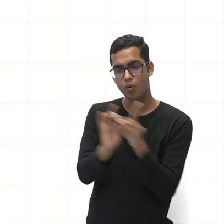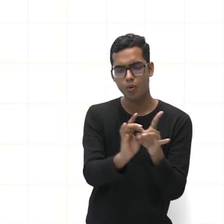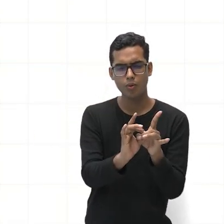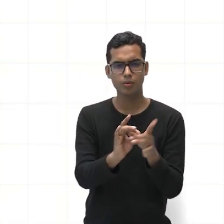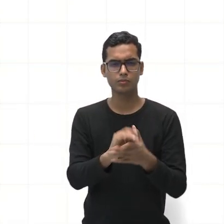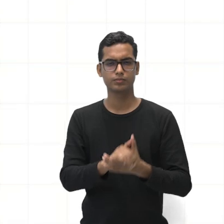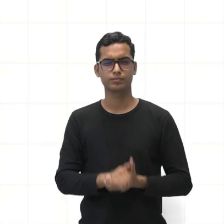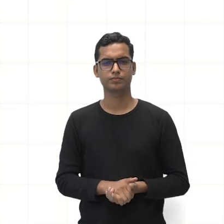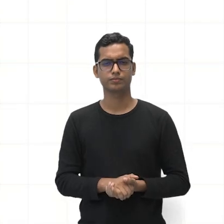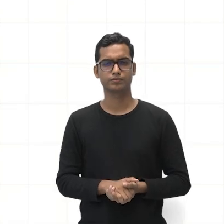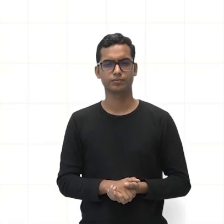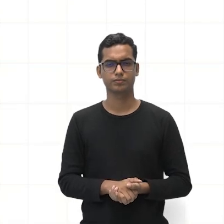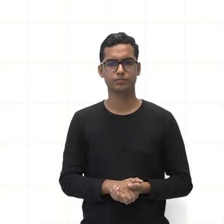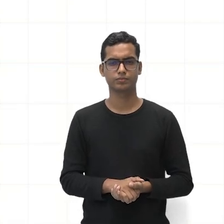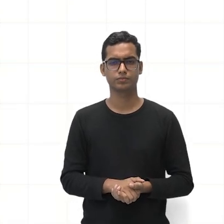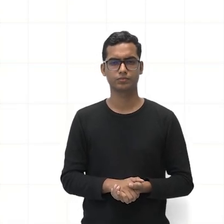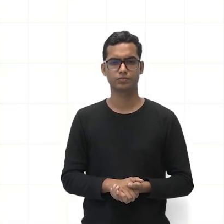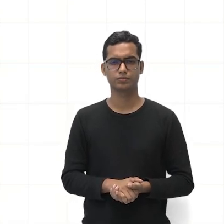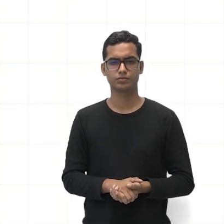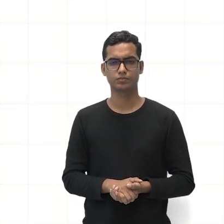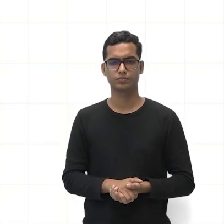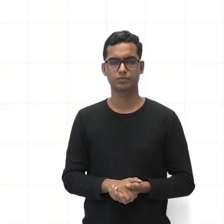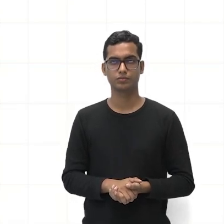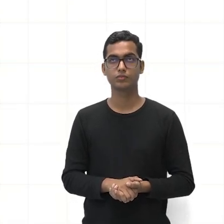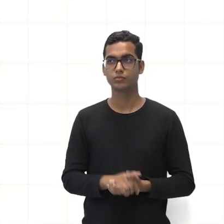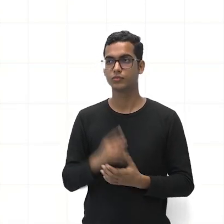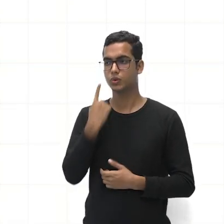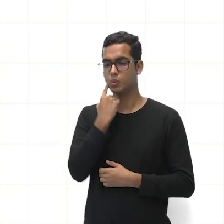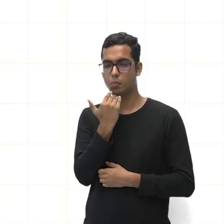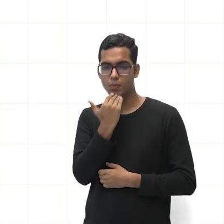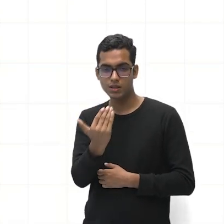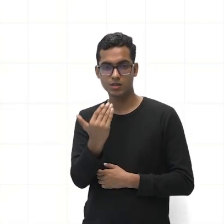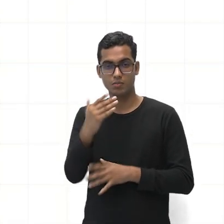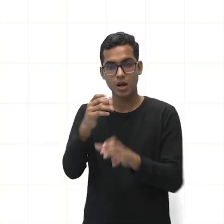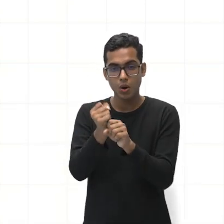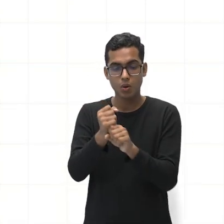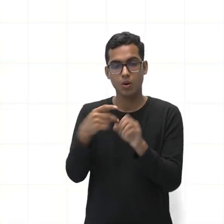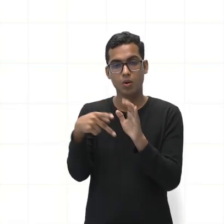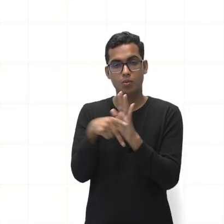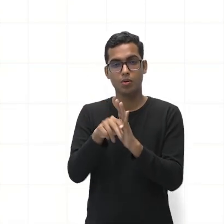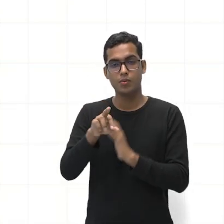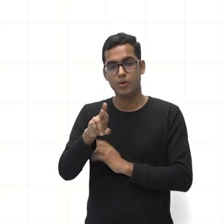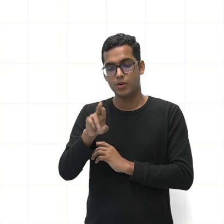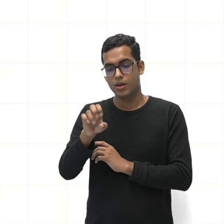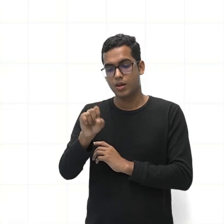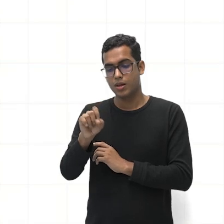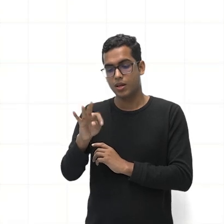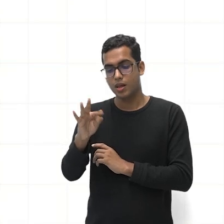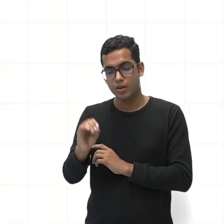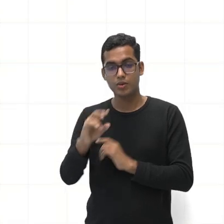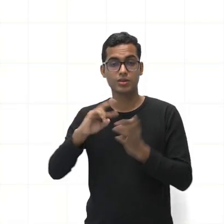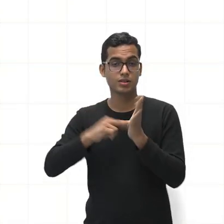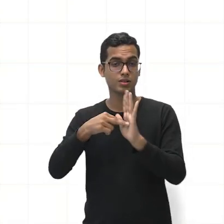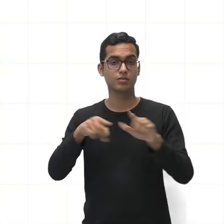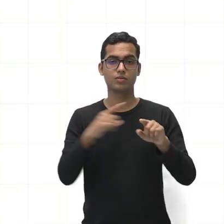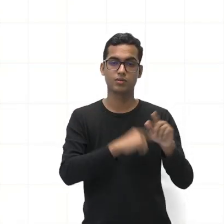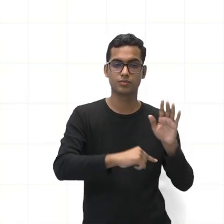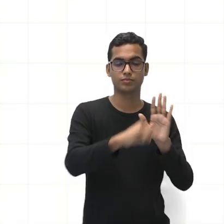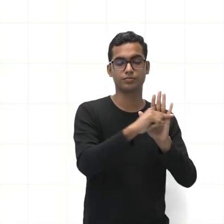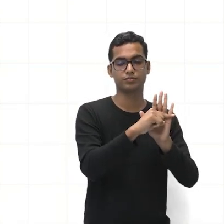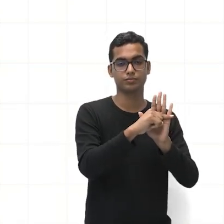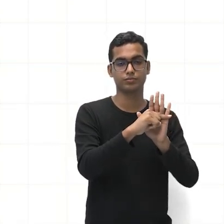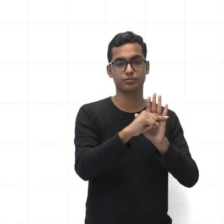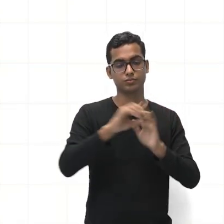aqui à operação de quem? De subtração. Da mesma forma, se a banca